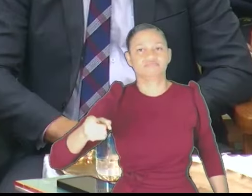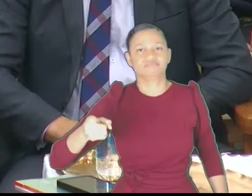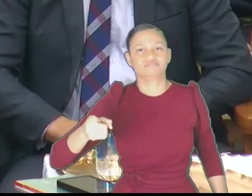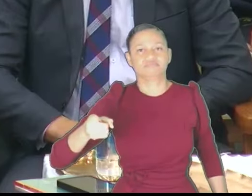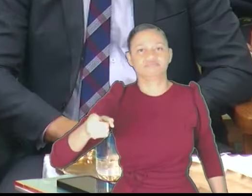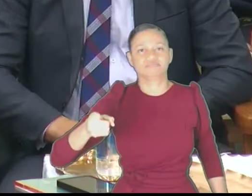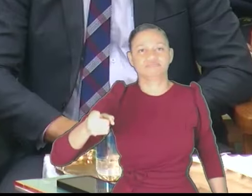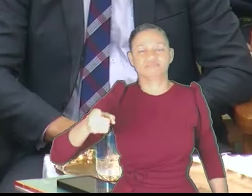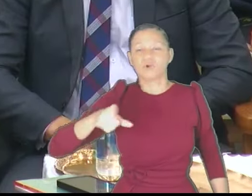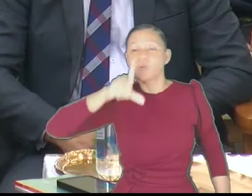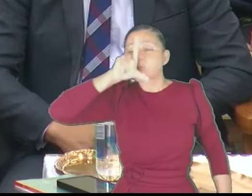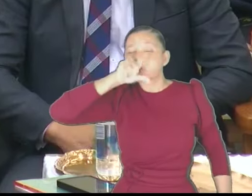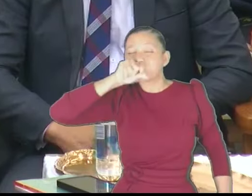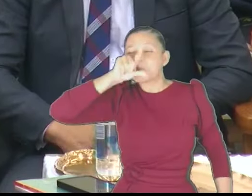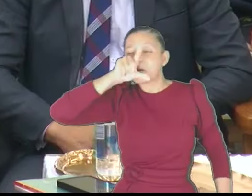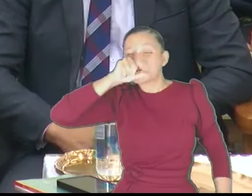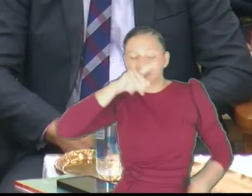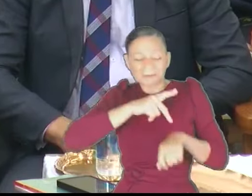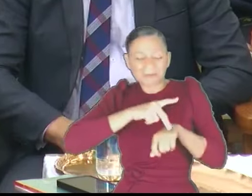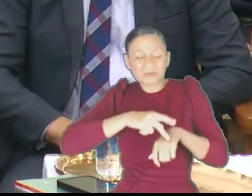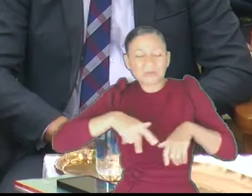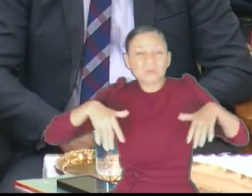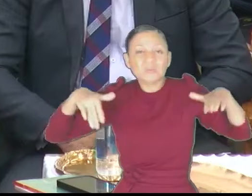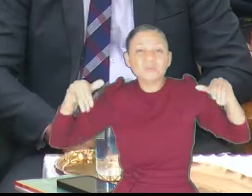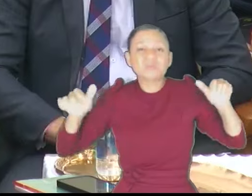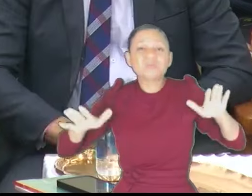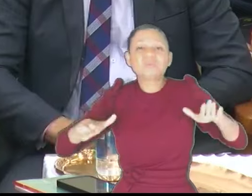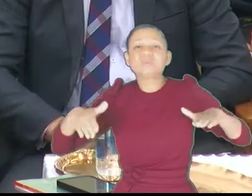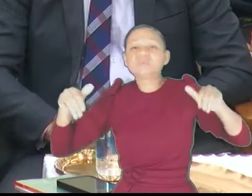aos corvos que ali